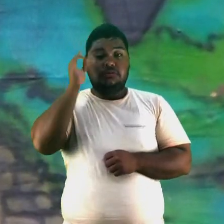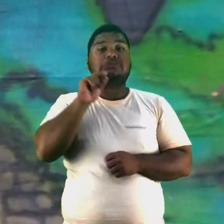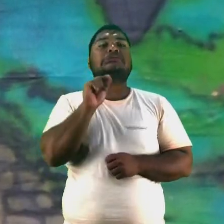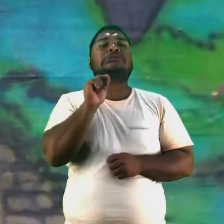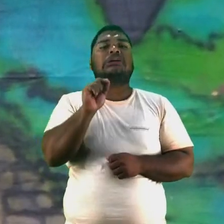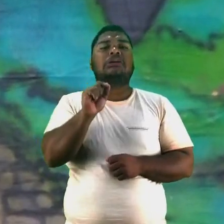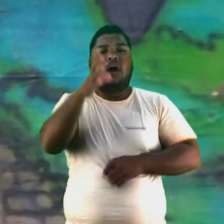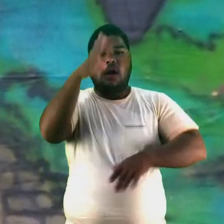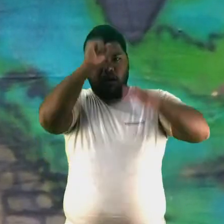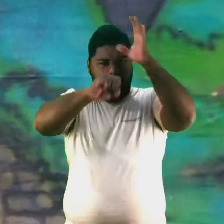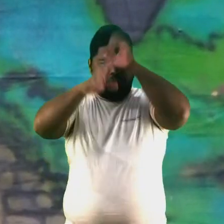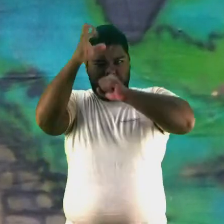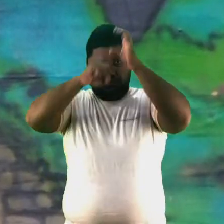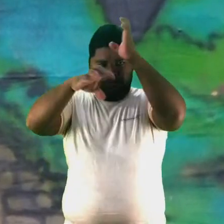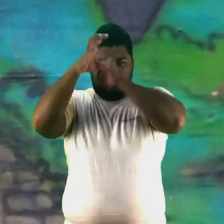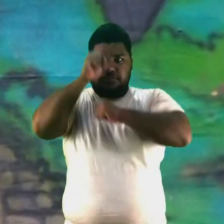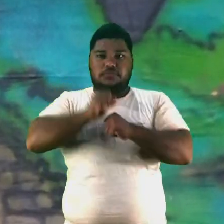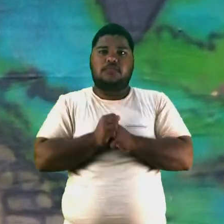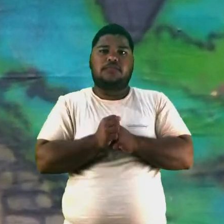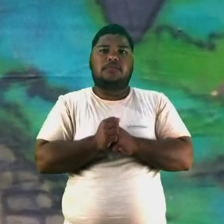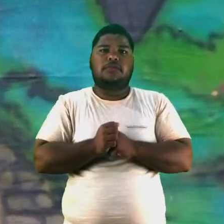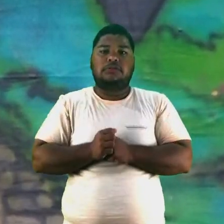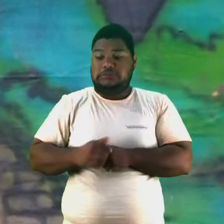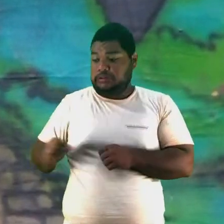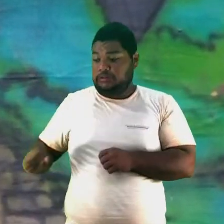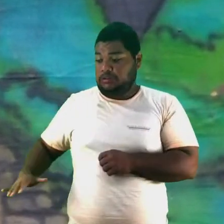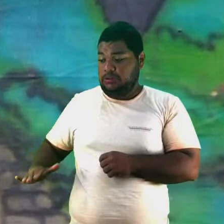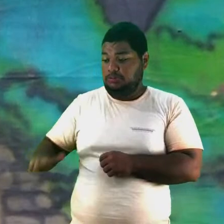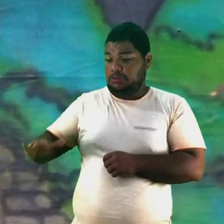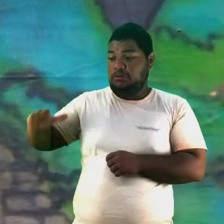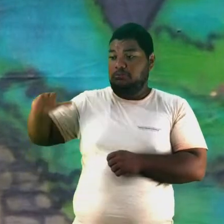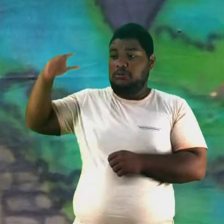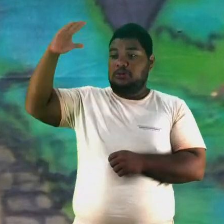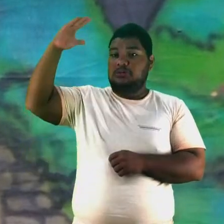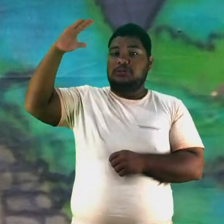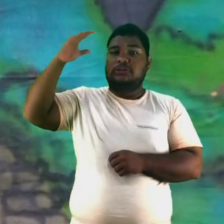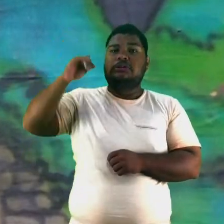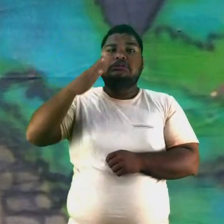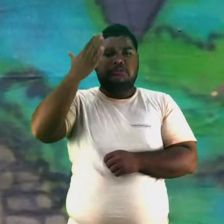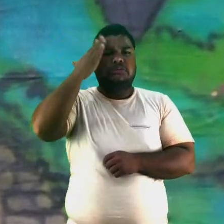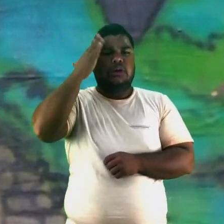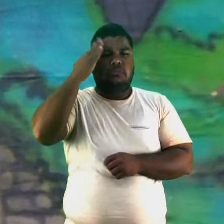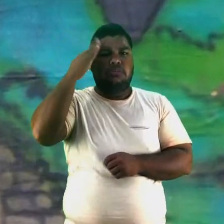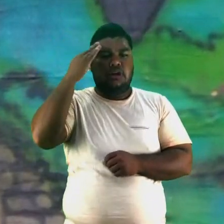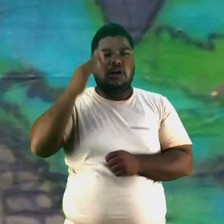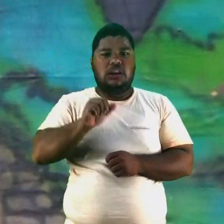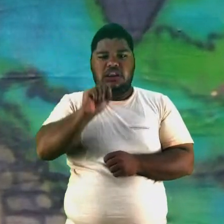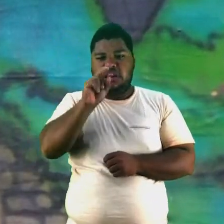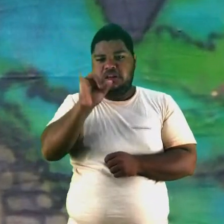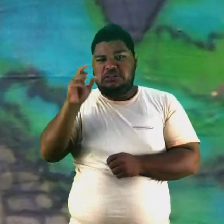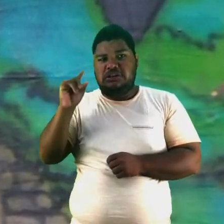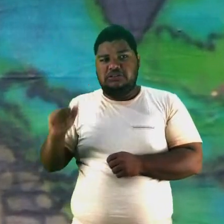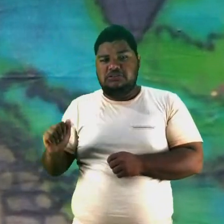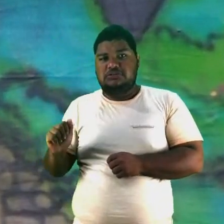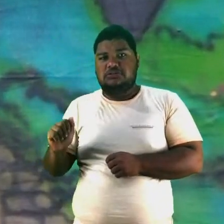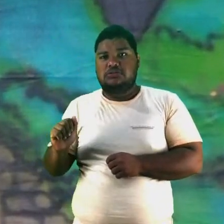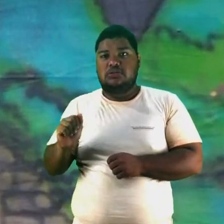aprendeste. Desde a tua infância conheces as sagradas letras. Elas têm o poder de